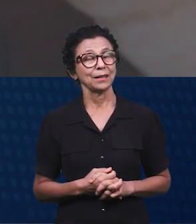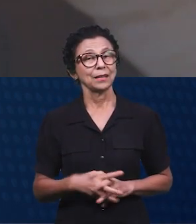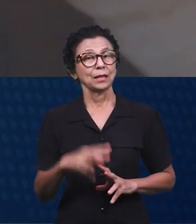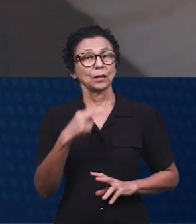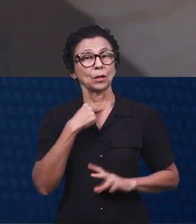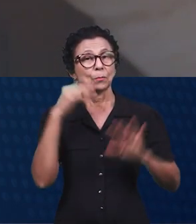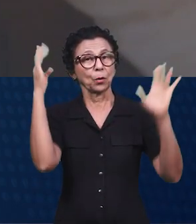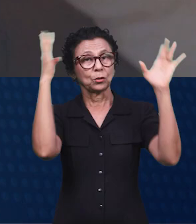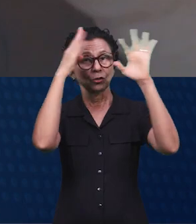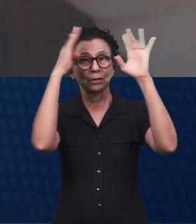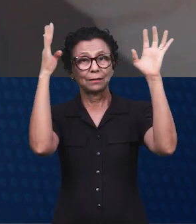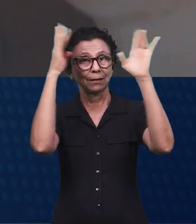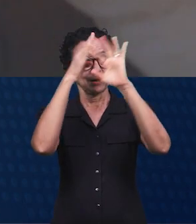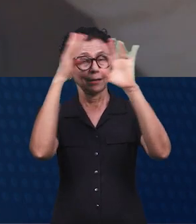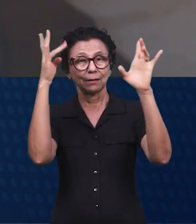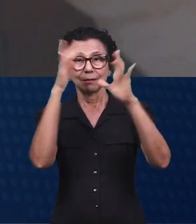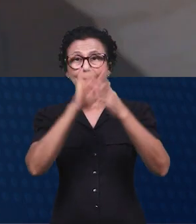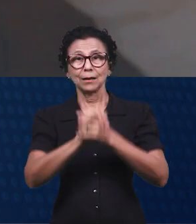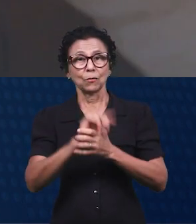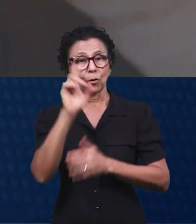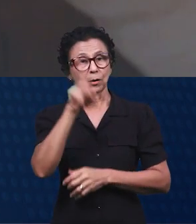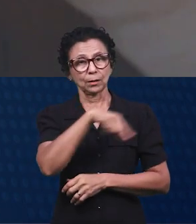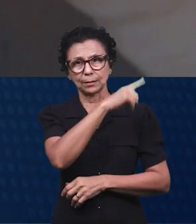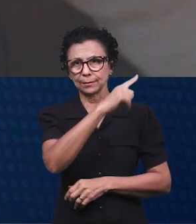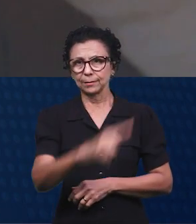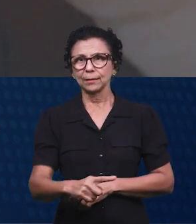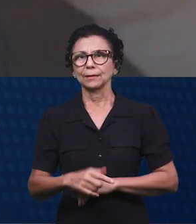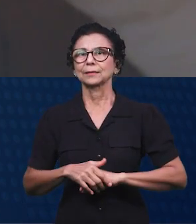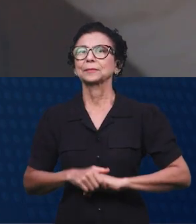precisa eliminar isso dos nossos estudos, tá bom?